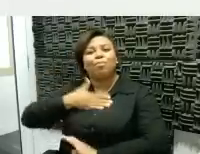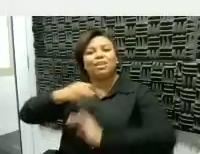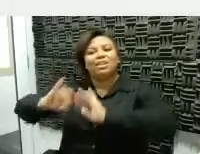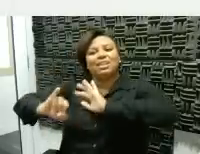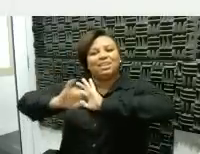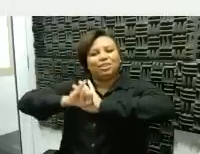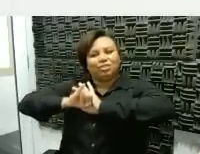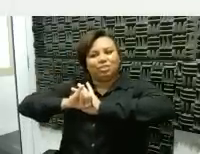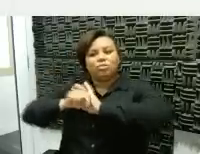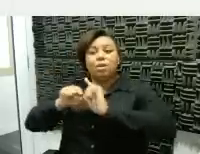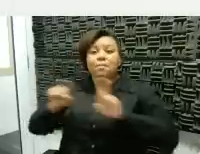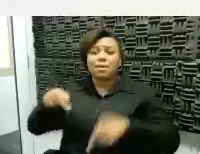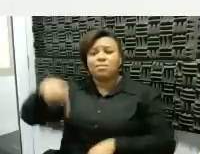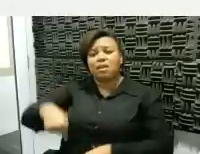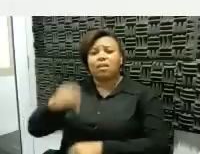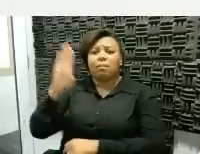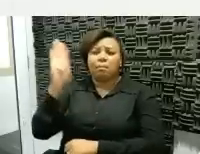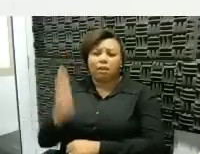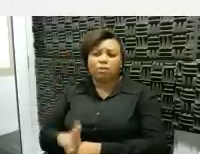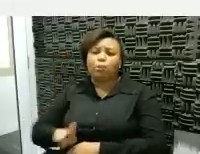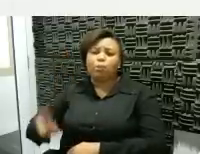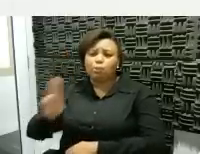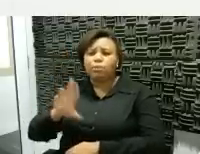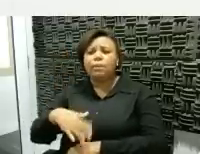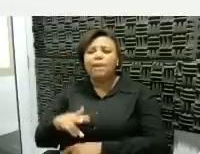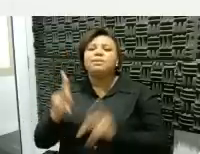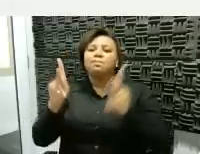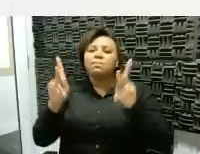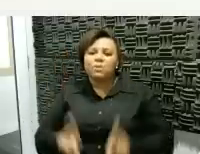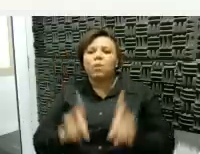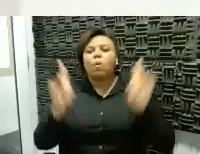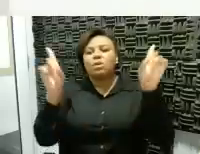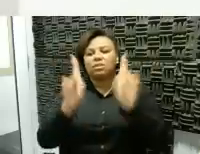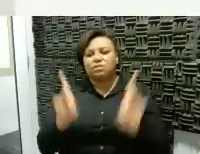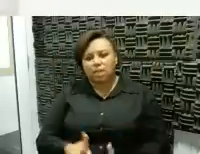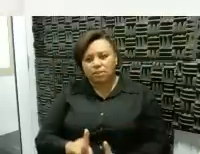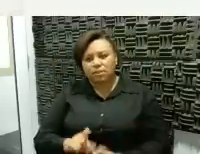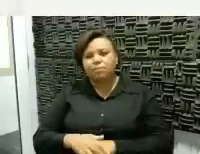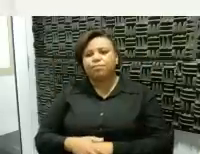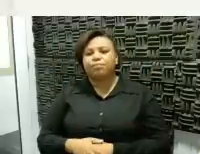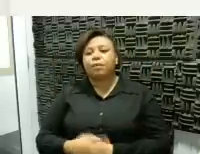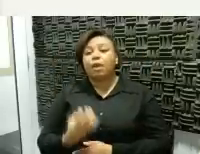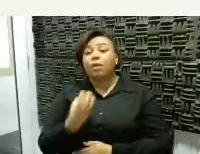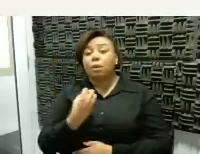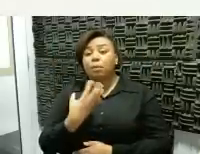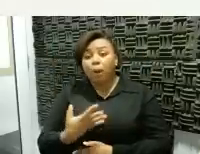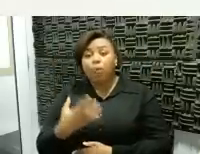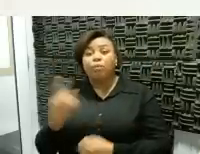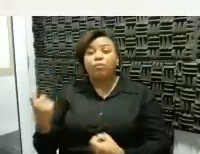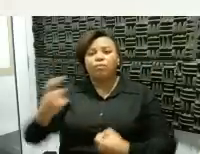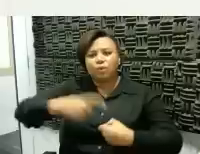usar mais pessoas com deficiência bom então voltando para o que